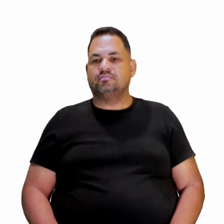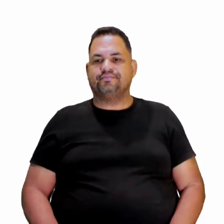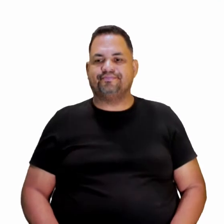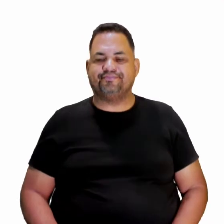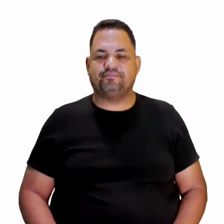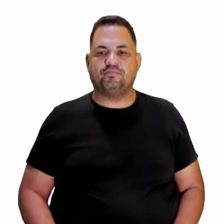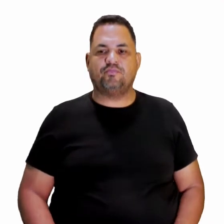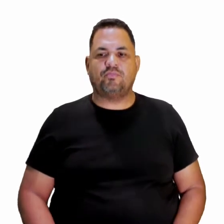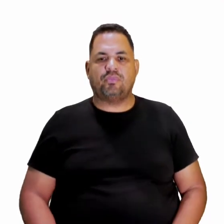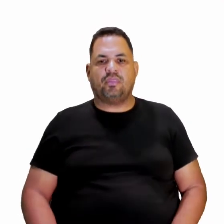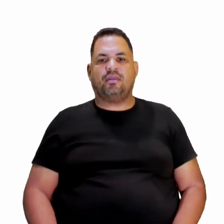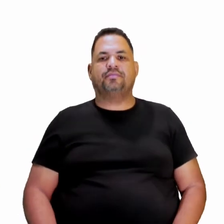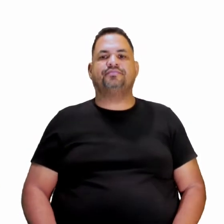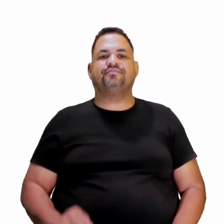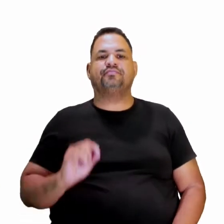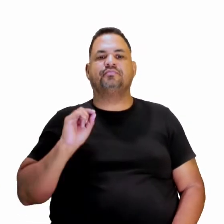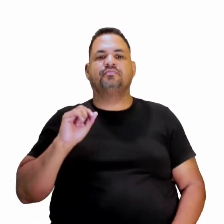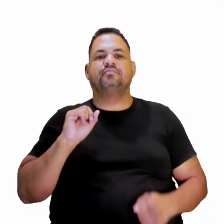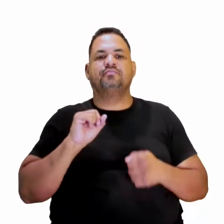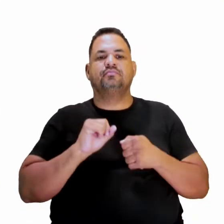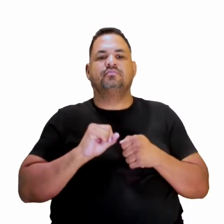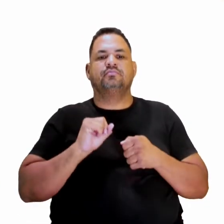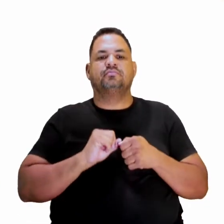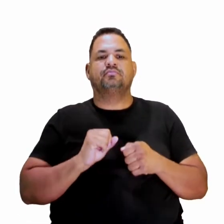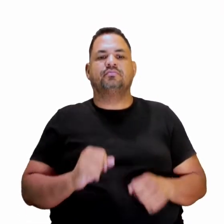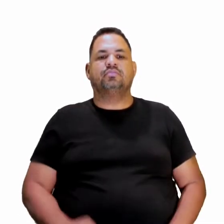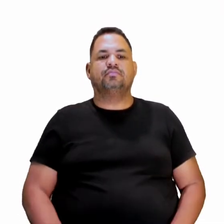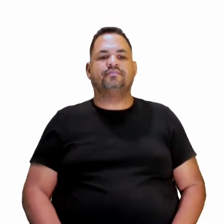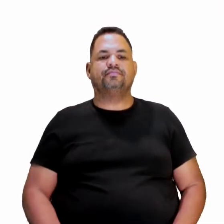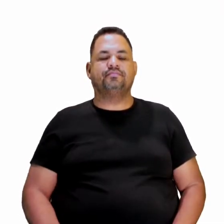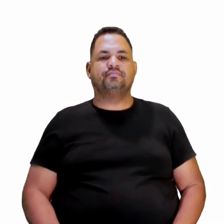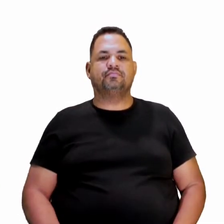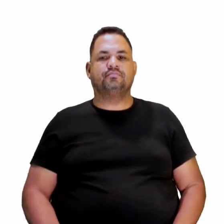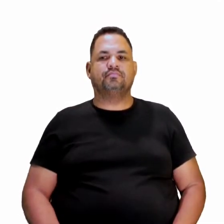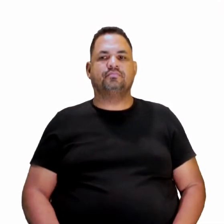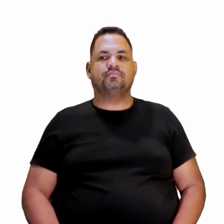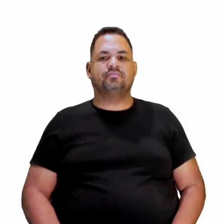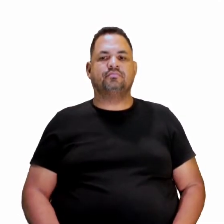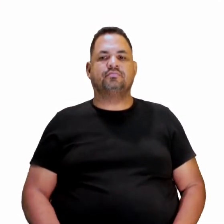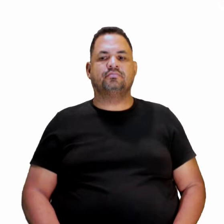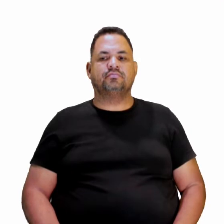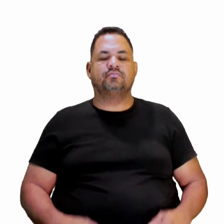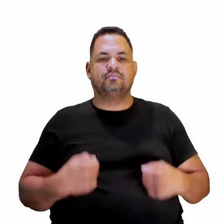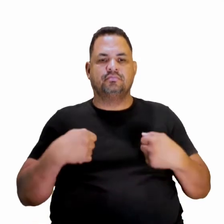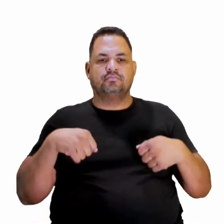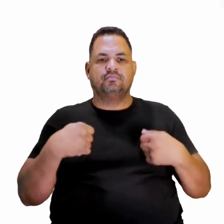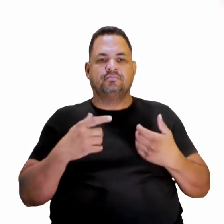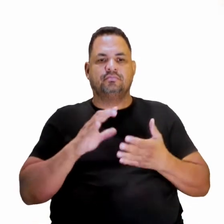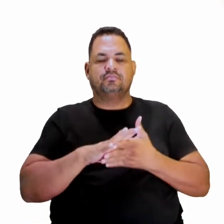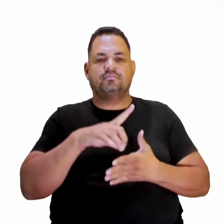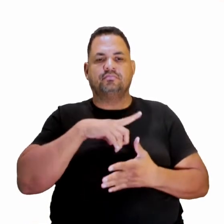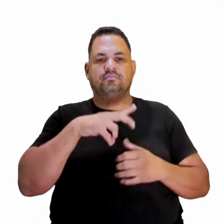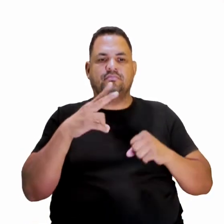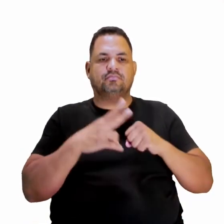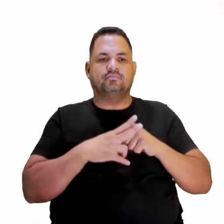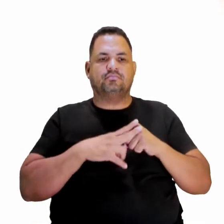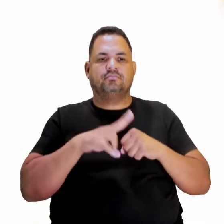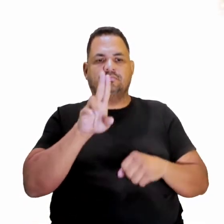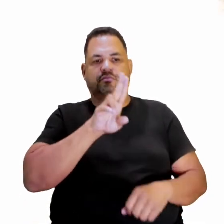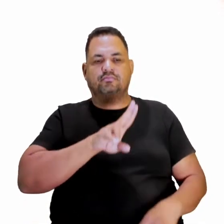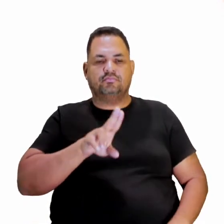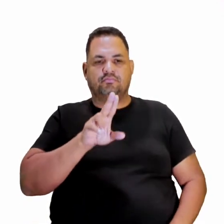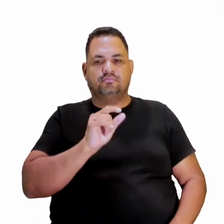Extremamente easy. O que você faz? Você vai lá, você vai precisar... Aqui temos os verbos que nós vamos usar